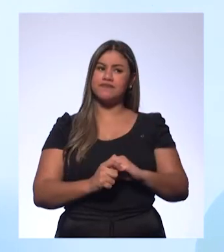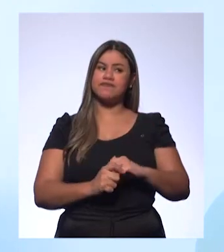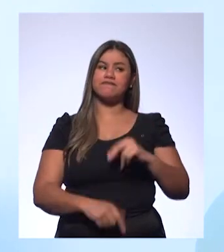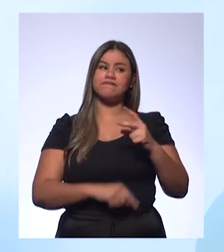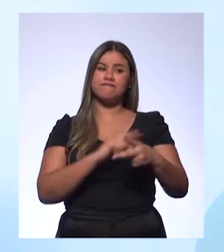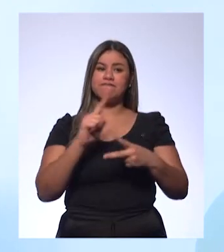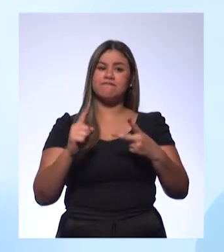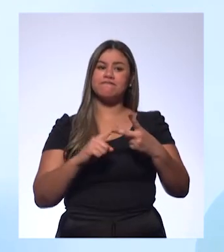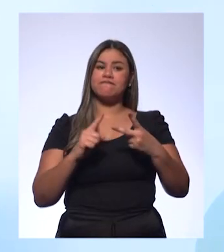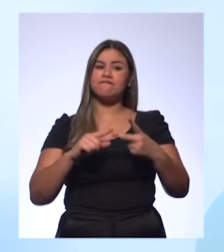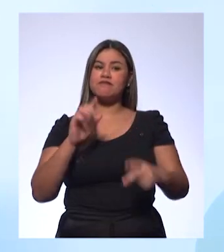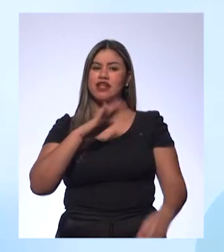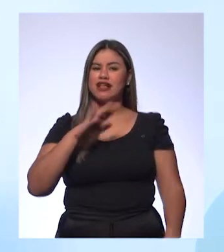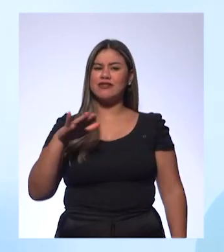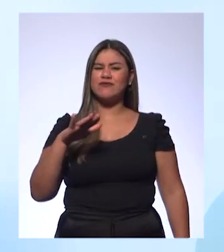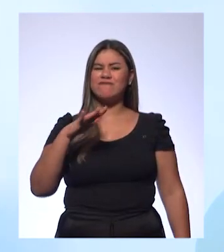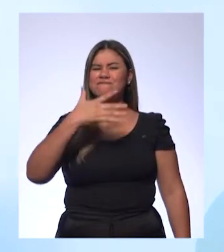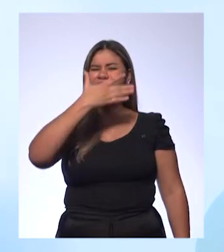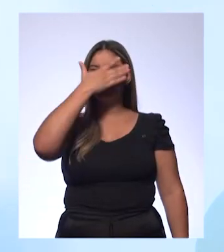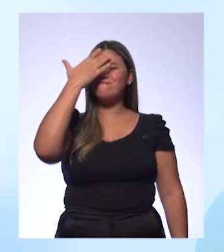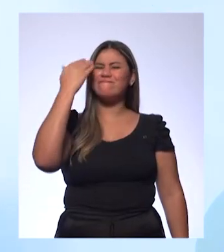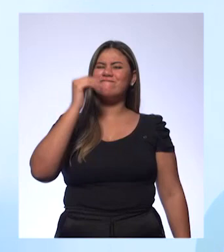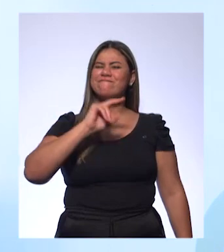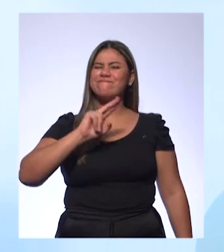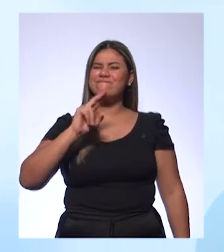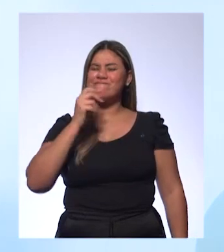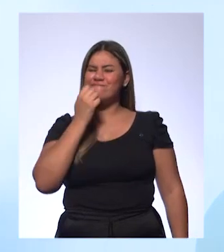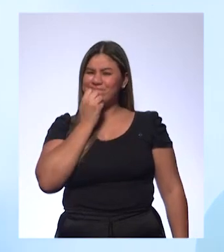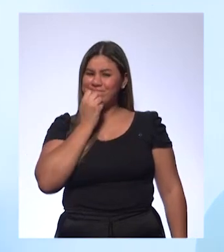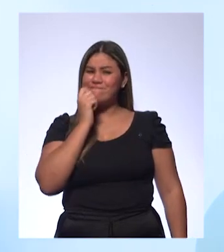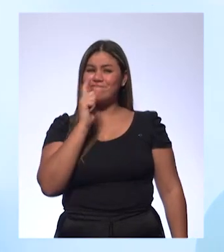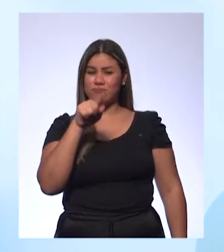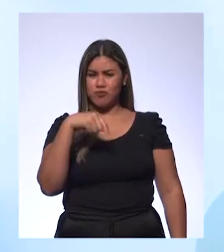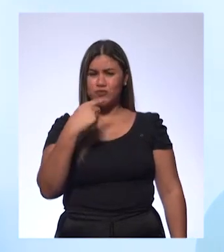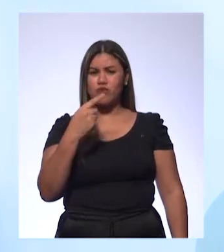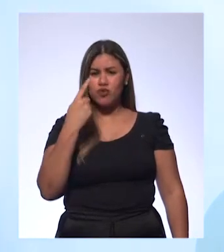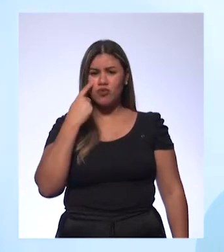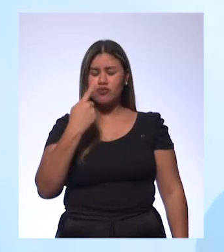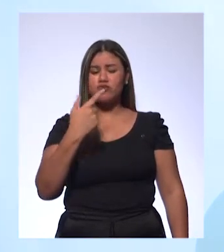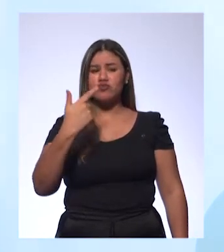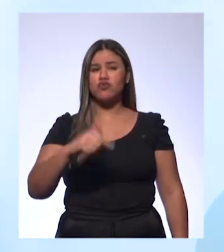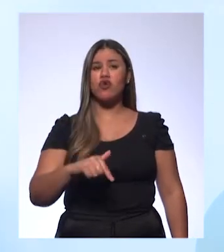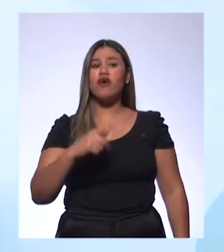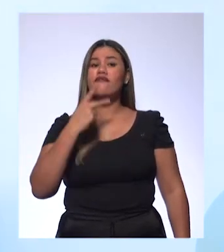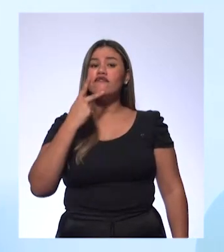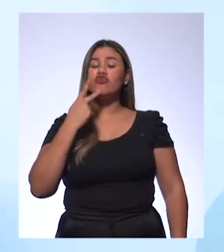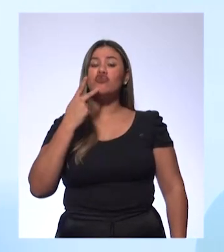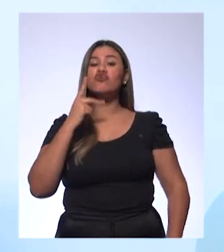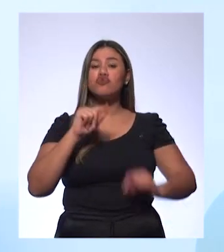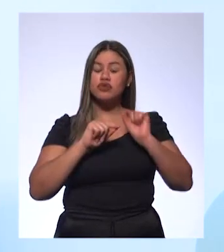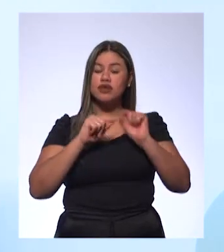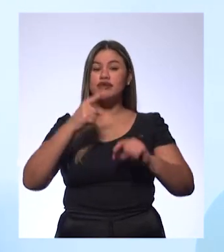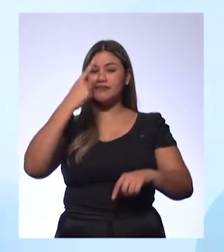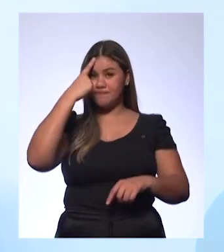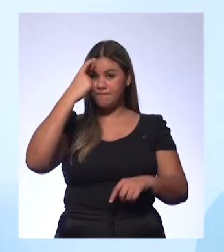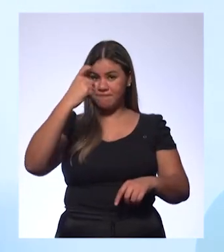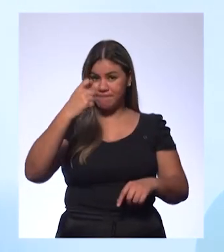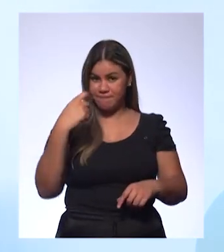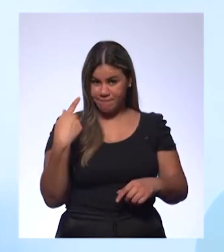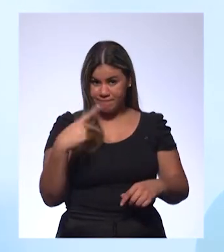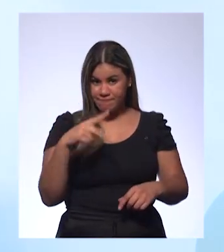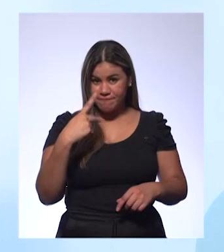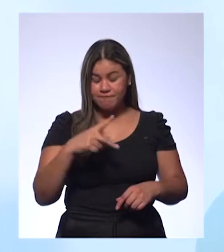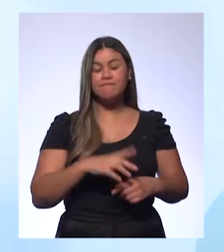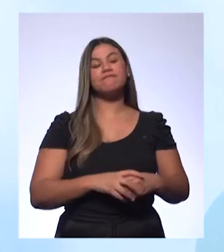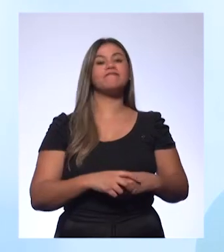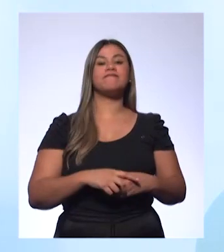aluna também, que eu perdi o nome dela. Depois eu olho de novo, mas ela disse o seguinte, ela deu a ideia para você, Gabriele,